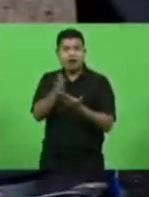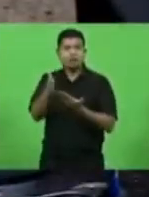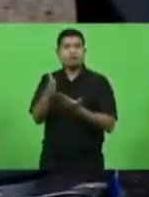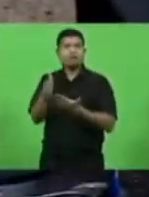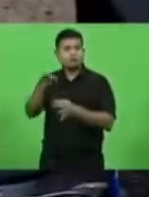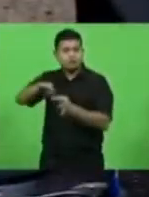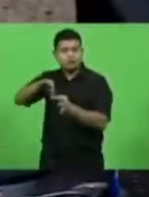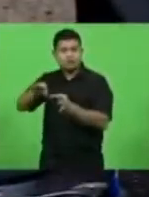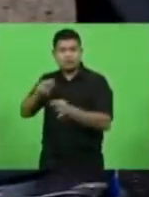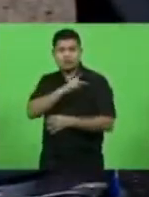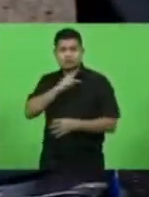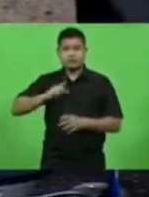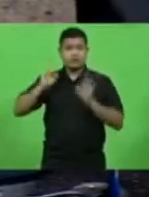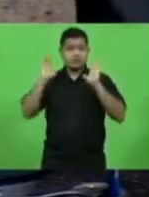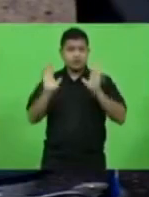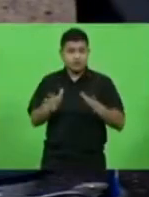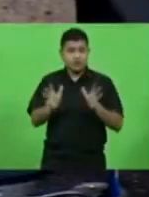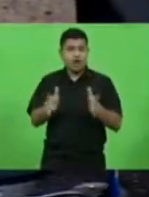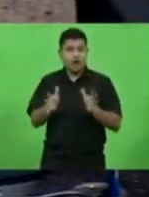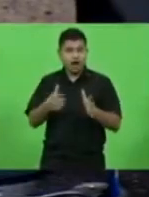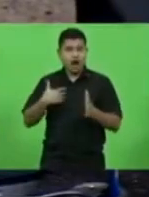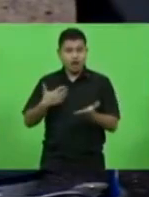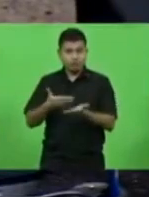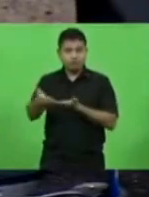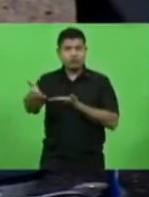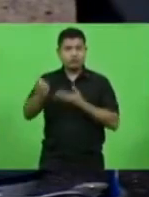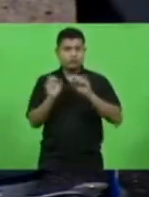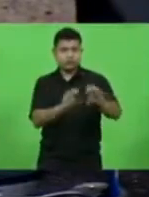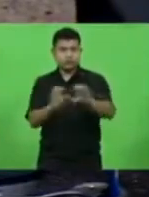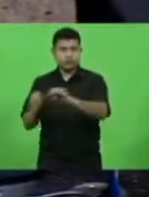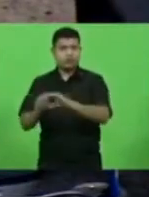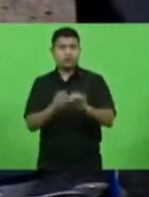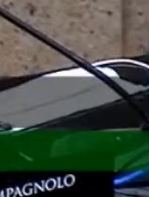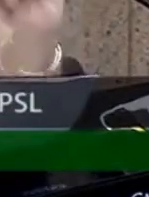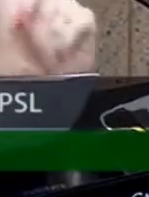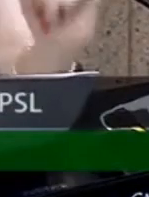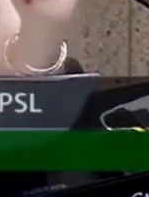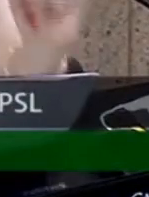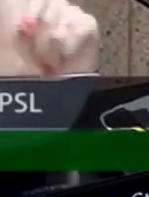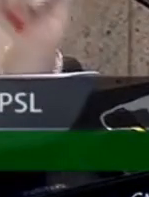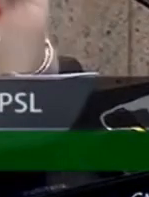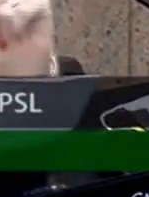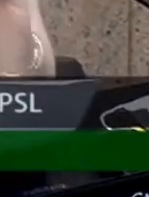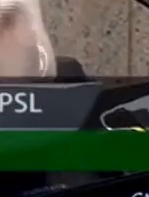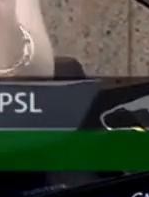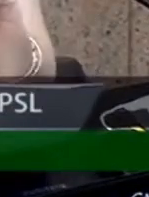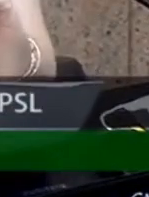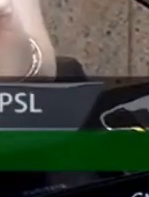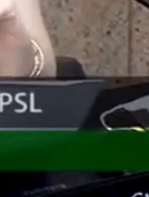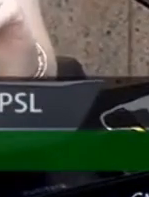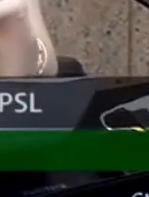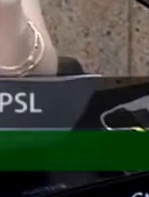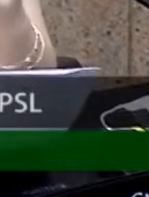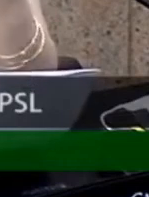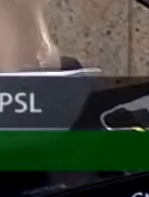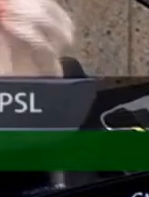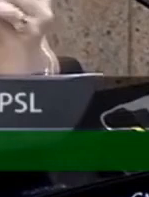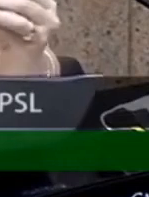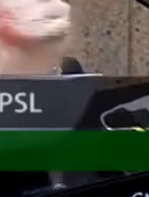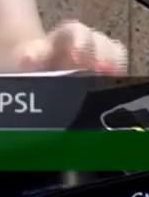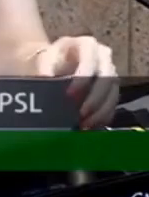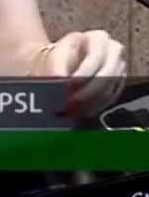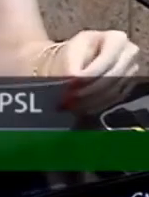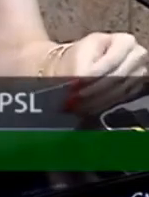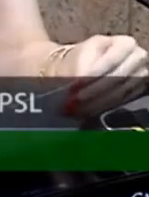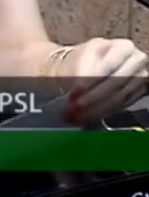públicas já estão adotando o pronome neutro e algumas escolas, como é o caso do Colégio Liceu Franco-Brasileiro, uma